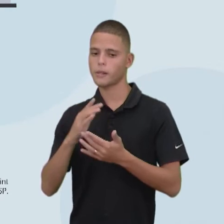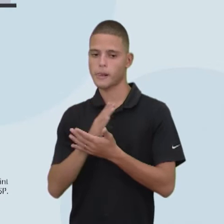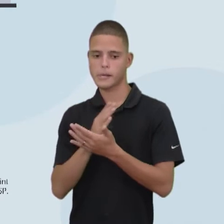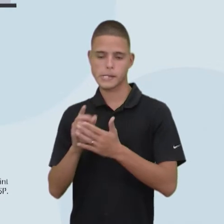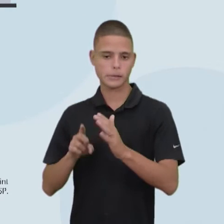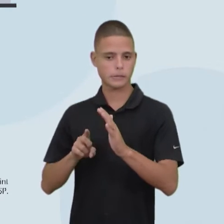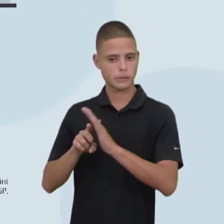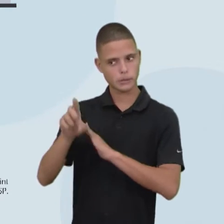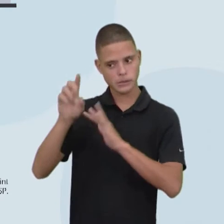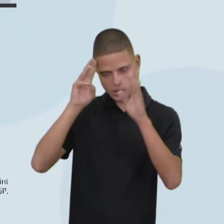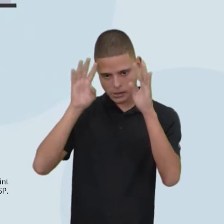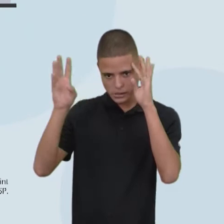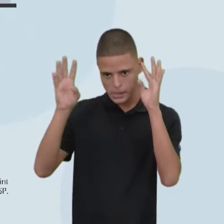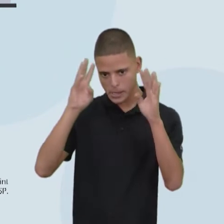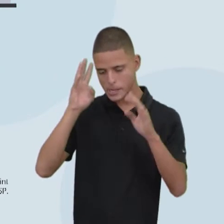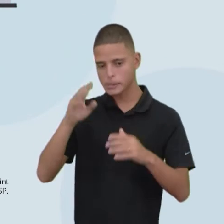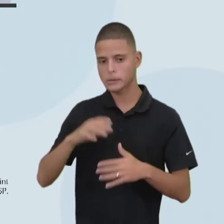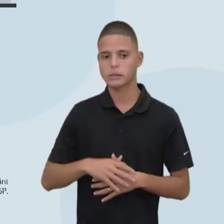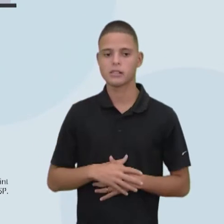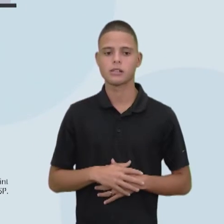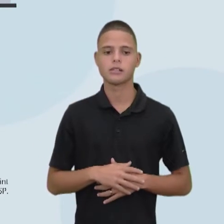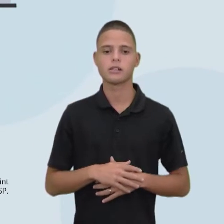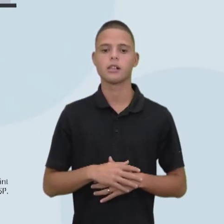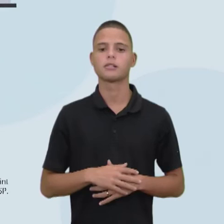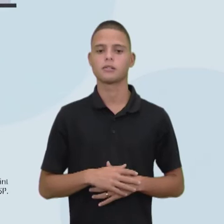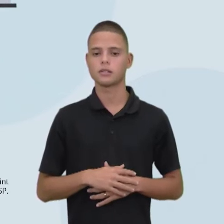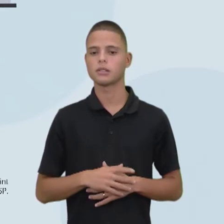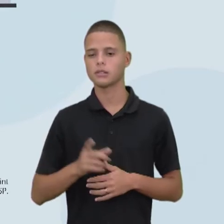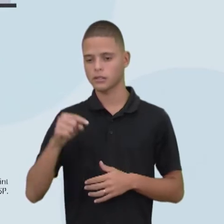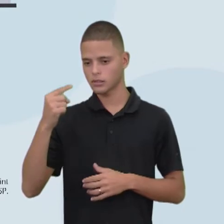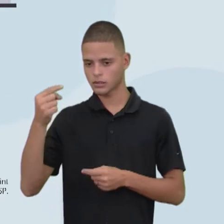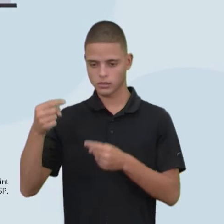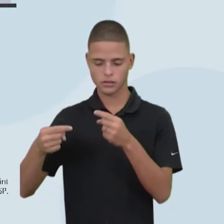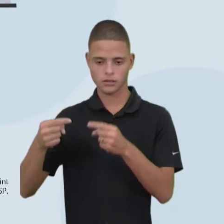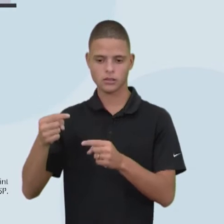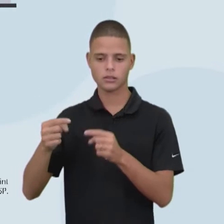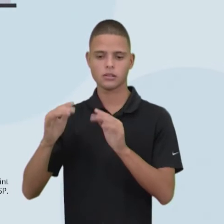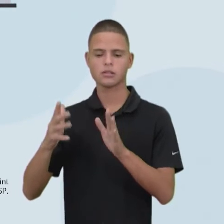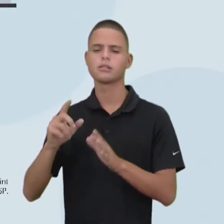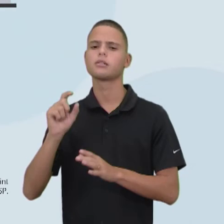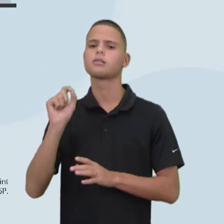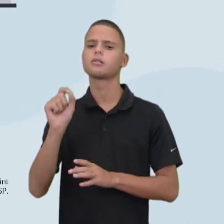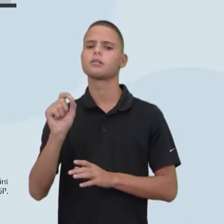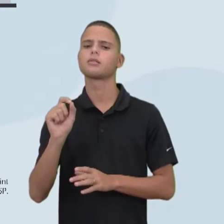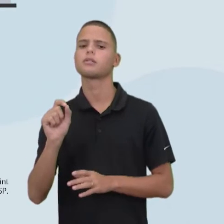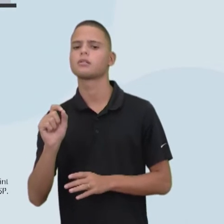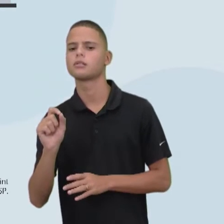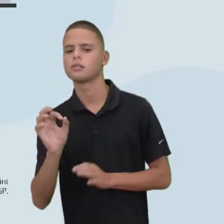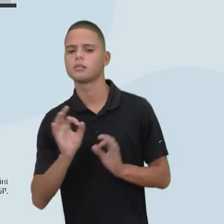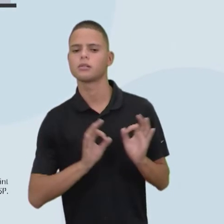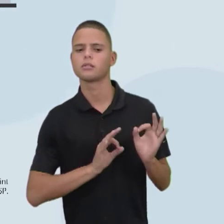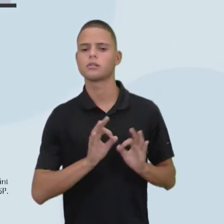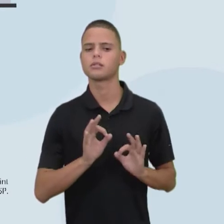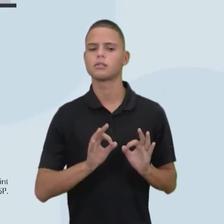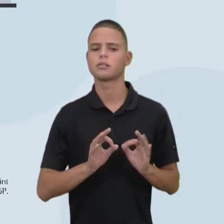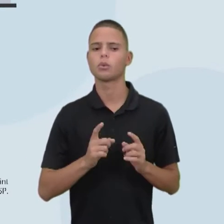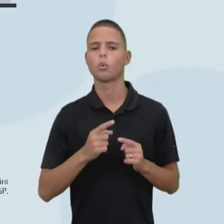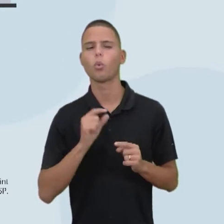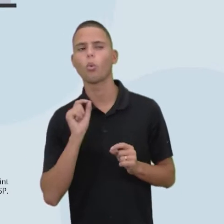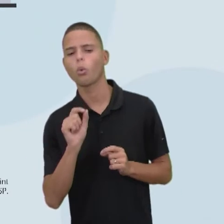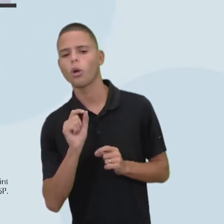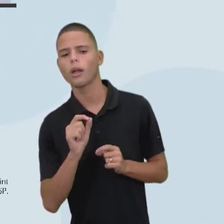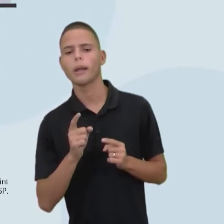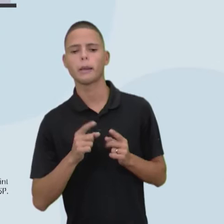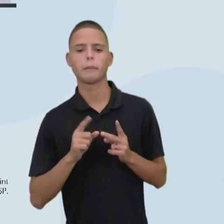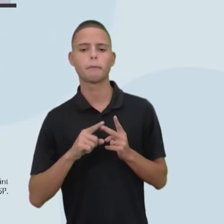perguntas norteadoras, olha só. Depois que a gente discutiu com a turma, o que a gente vai fazer? O que, para quem e